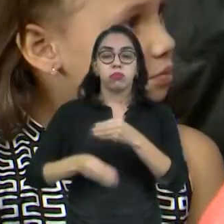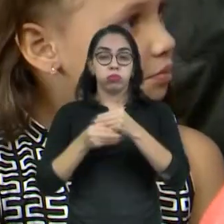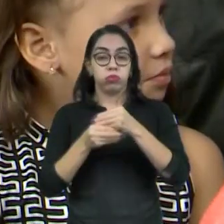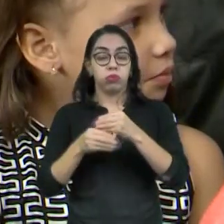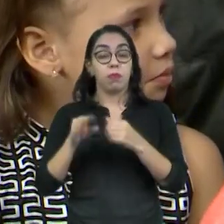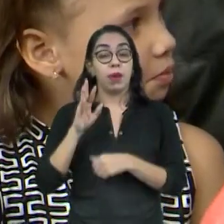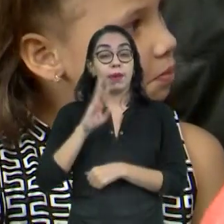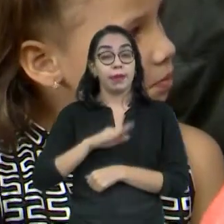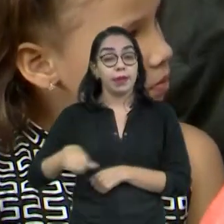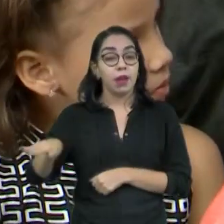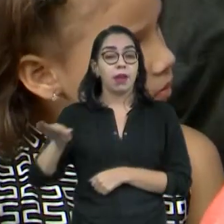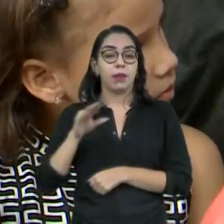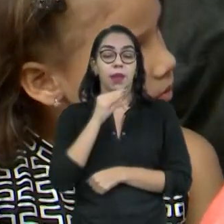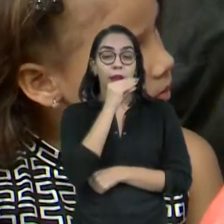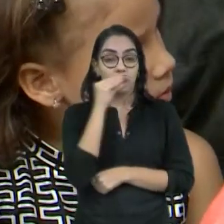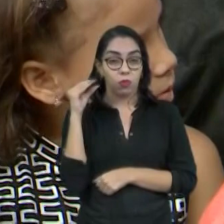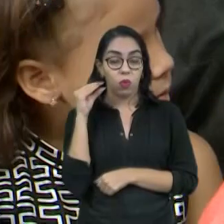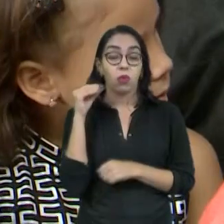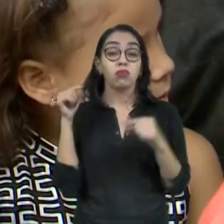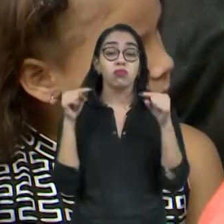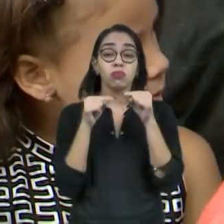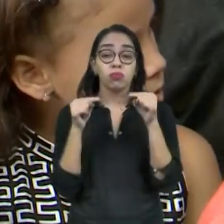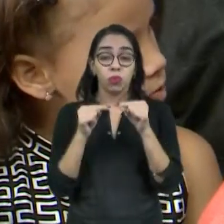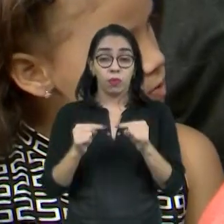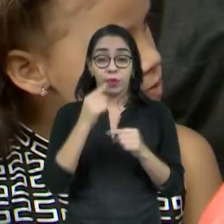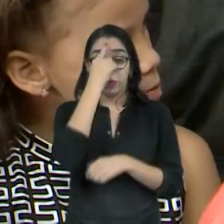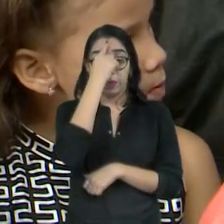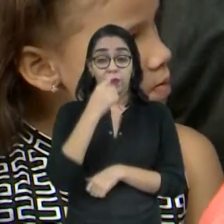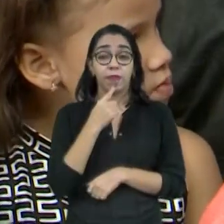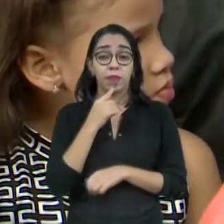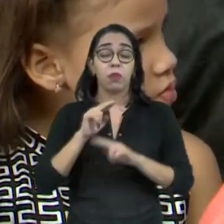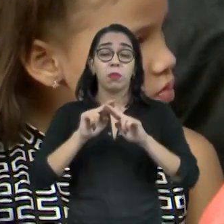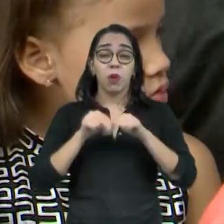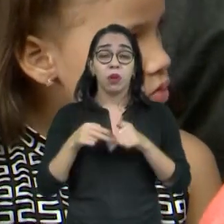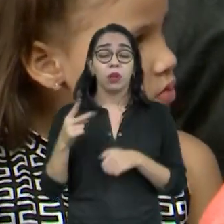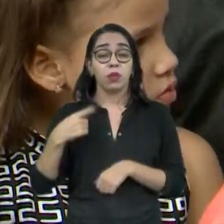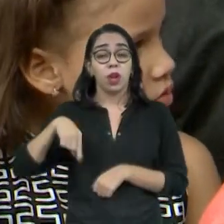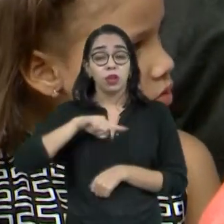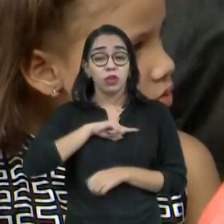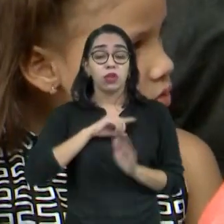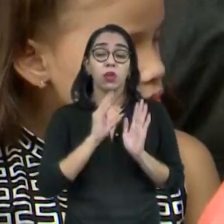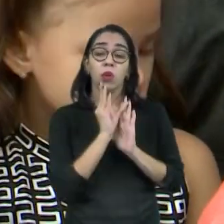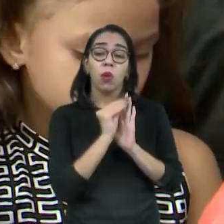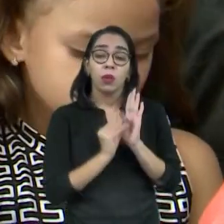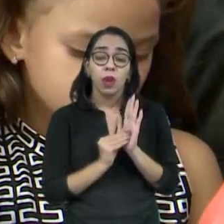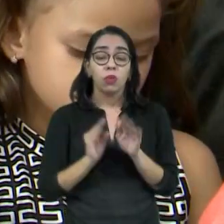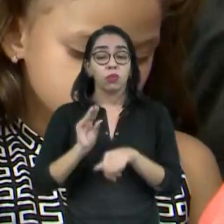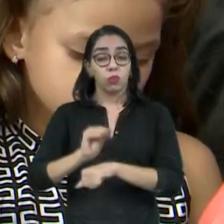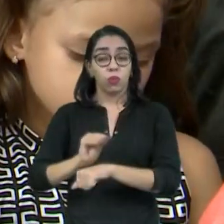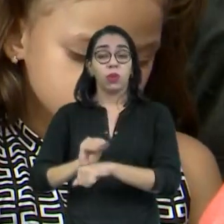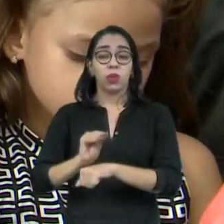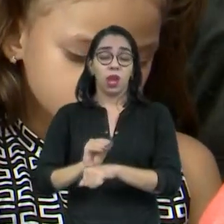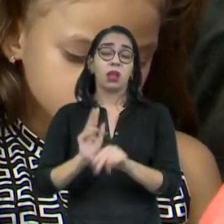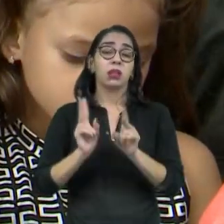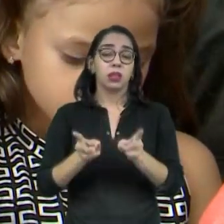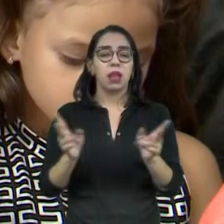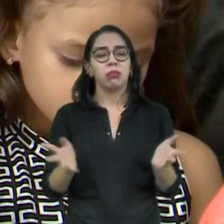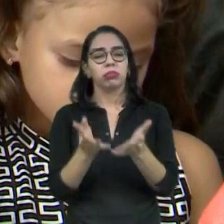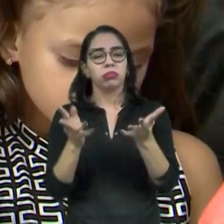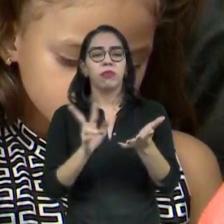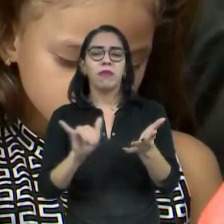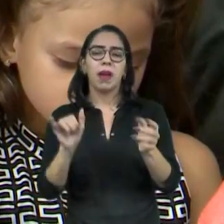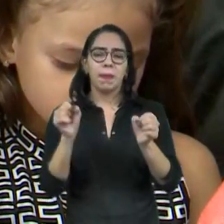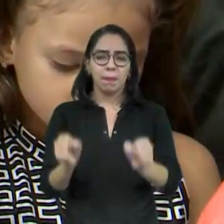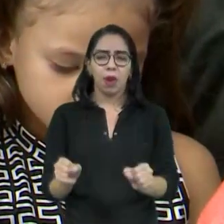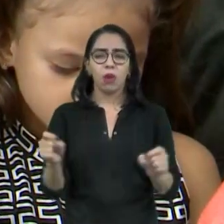crianças como pros adulto então e a gente tem um cuidado muito grande para para est mexendo nas redes sociais dela para saber o que é que a gente pode ou